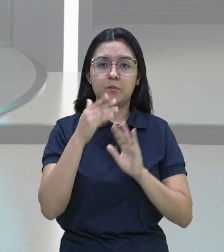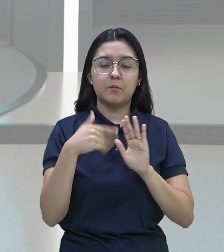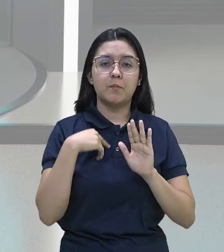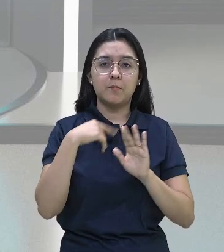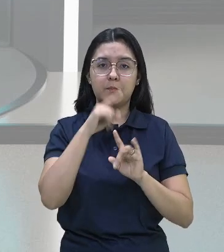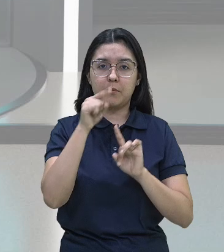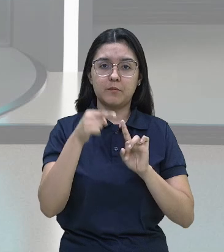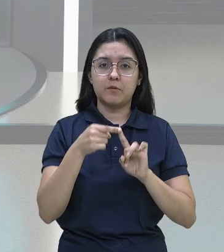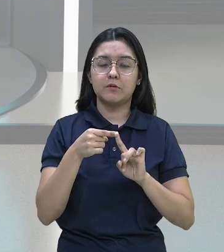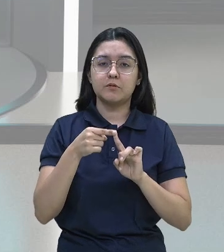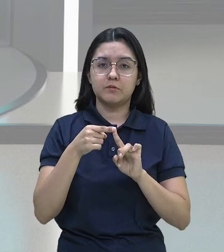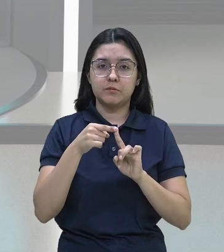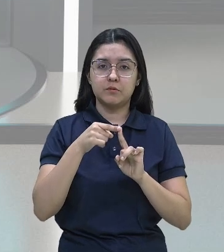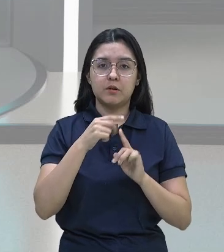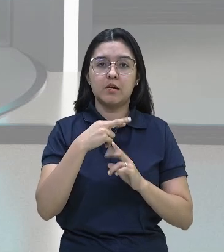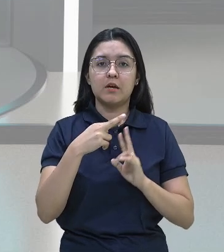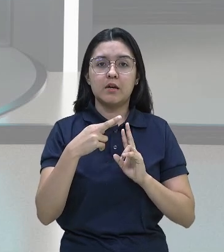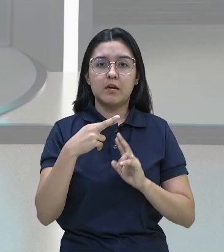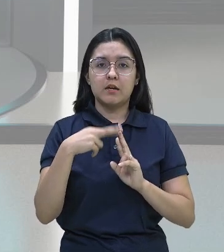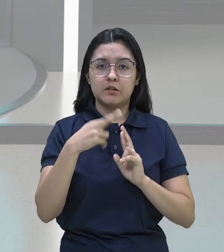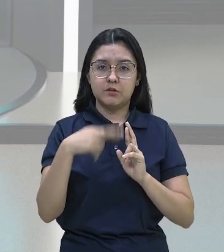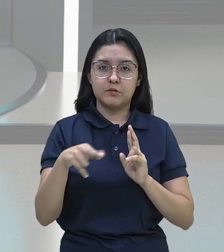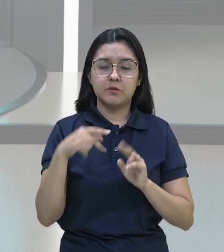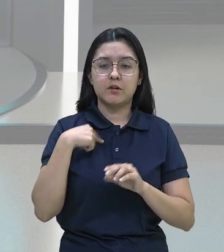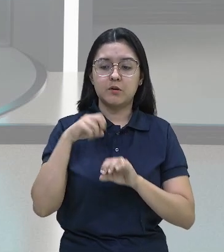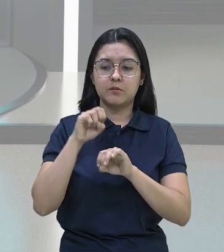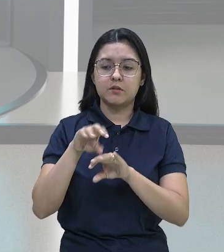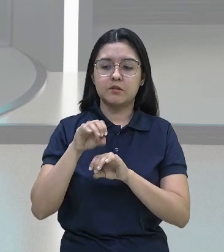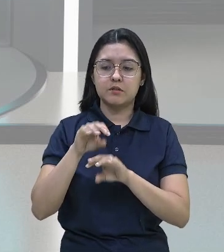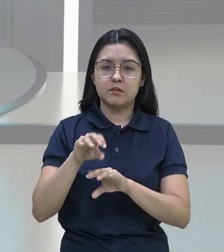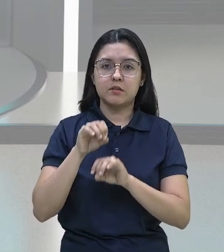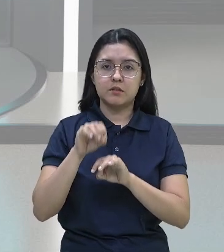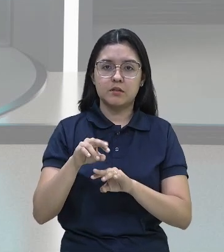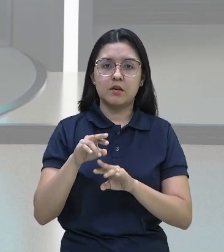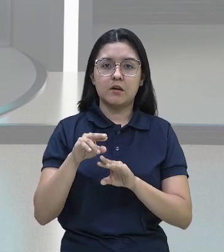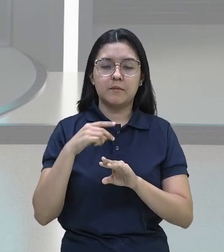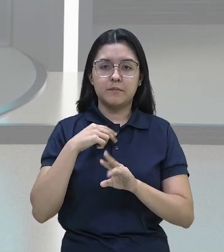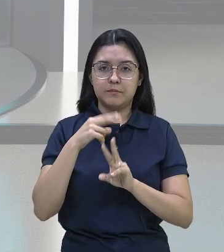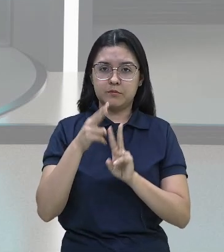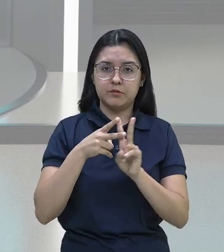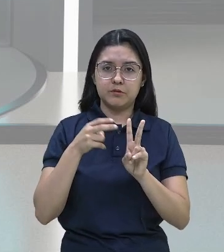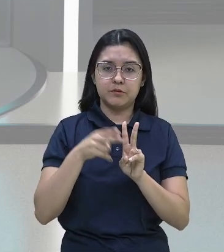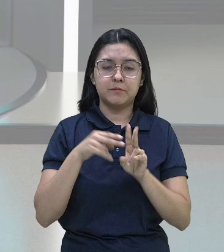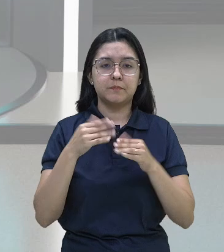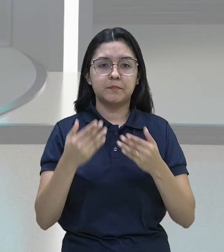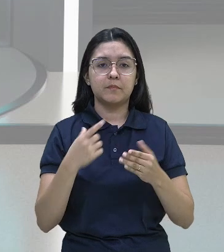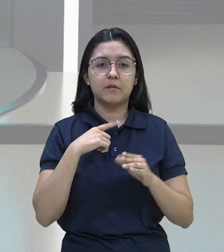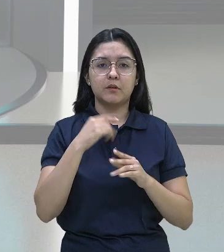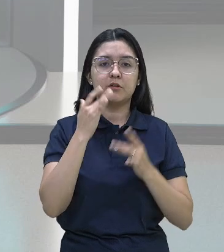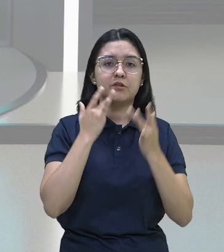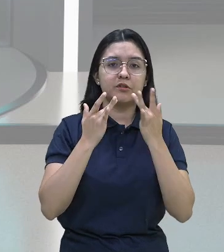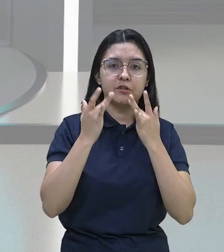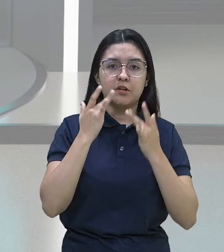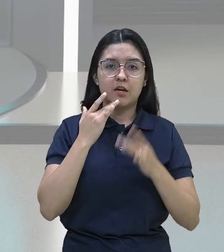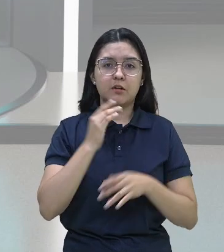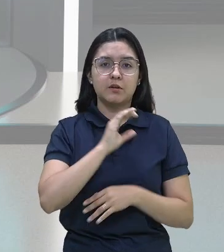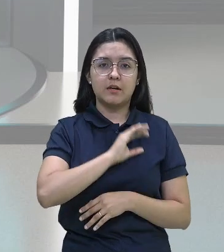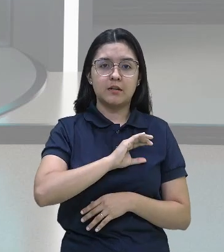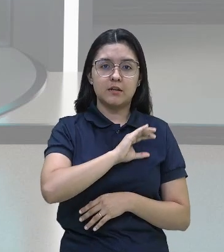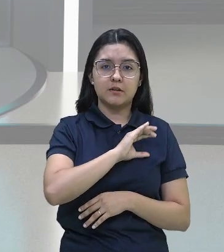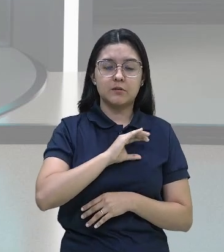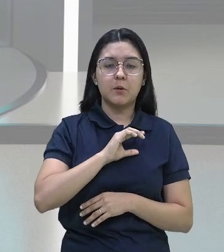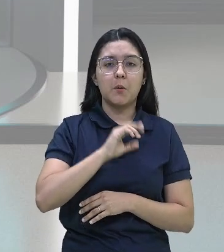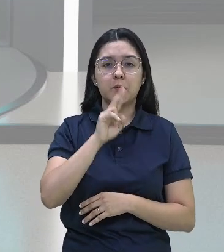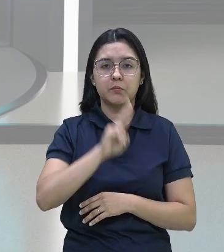a catequização dos indígenas. Chamada de teatro de catequese, essa forma de expressão utilizava elementos